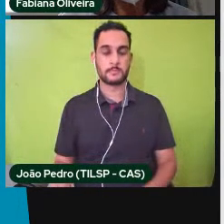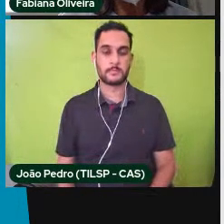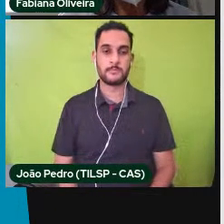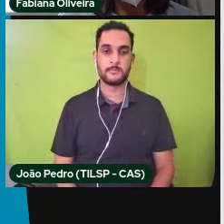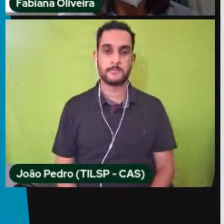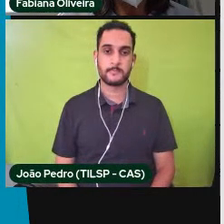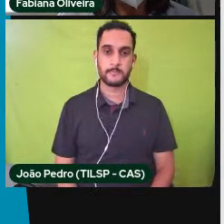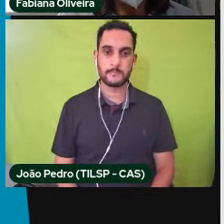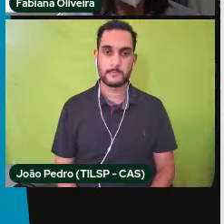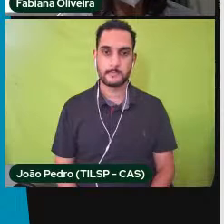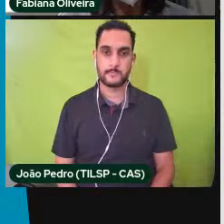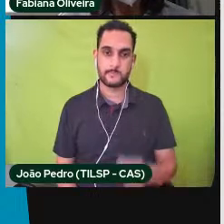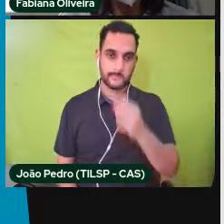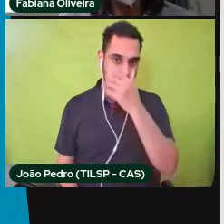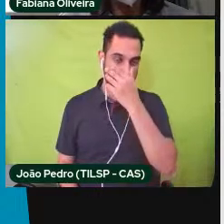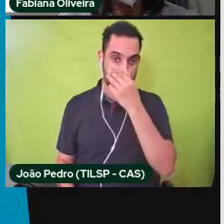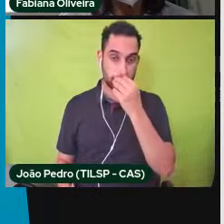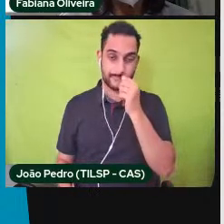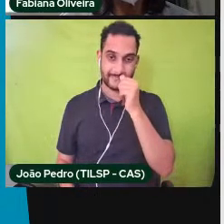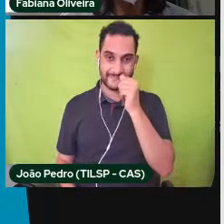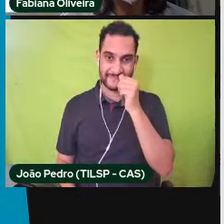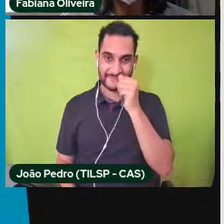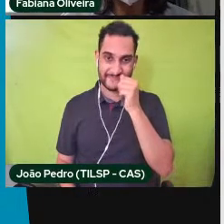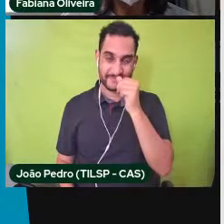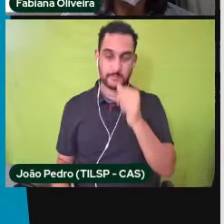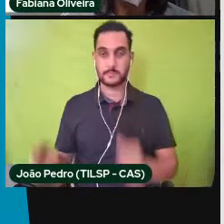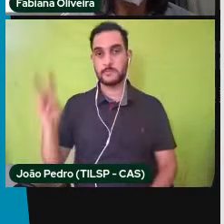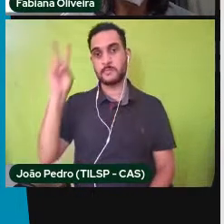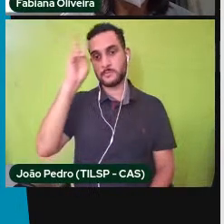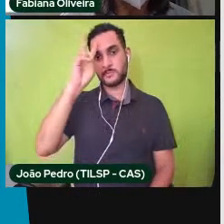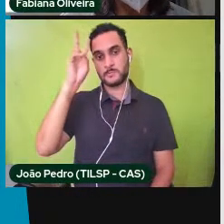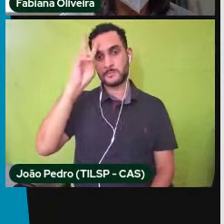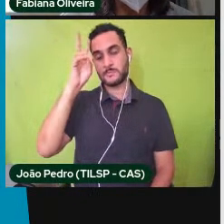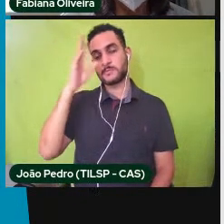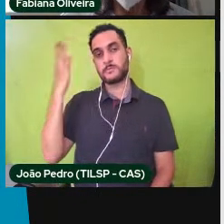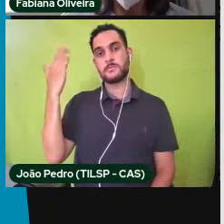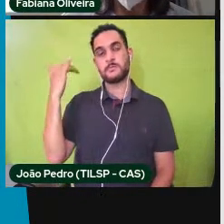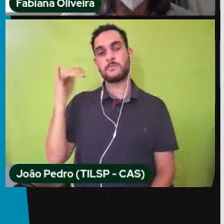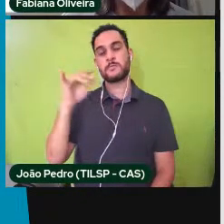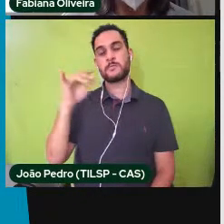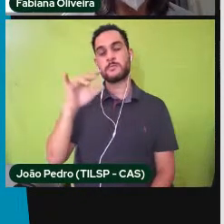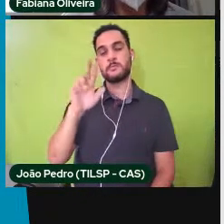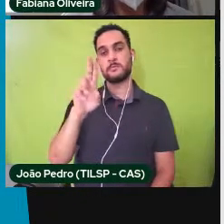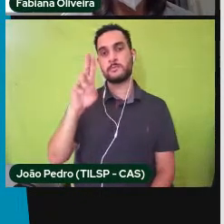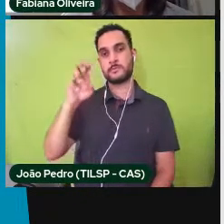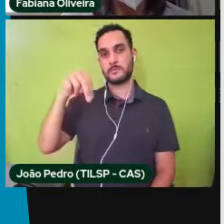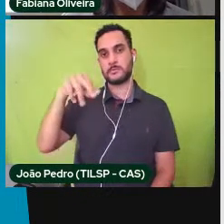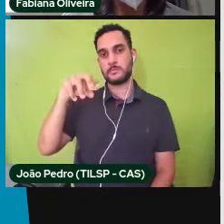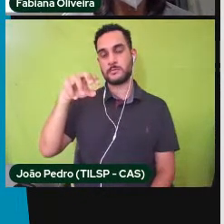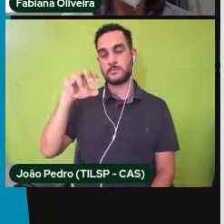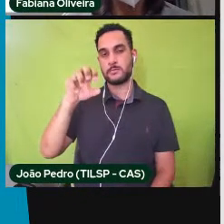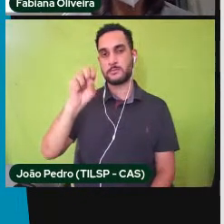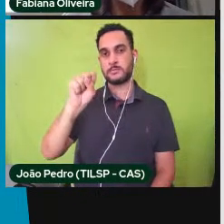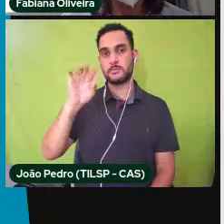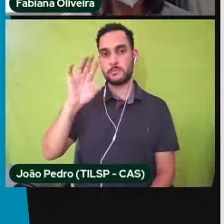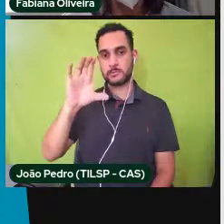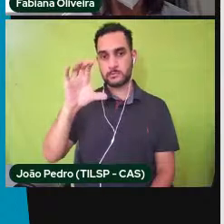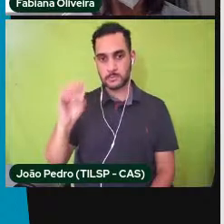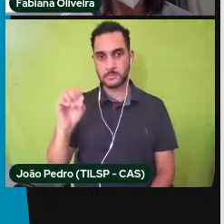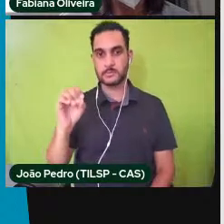No histórico relatório da Unesco, que foi elaborado em 96, bem no período da LDB de